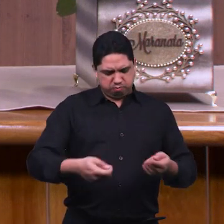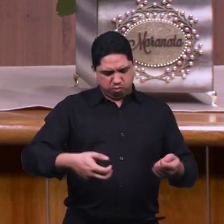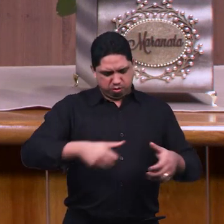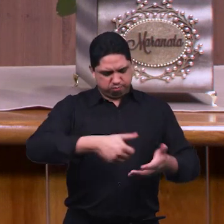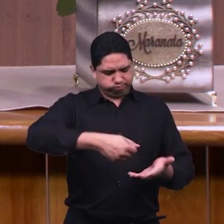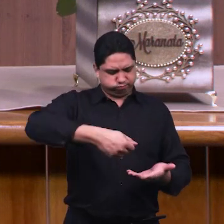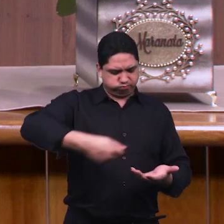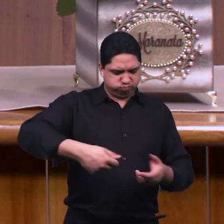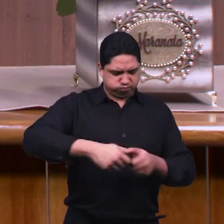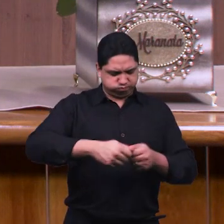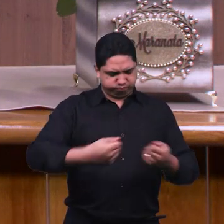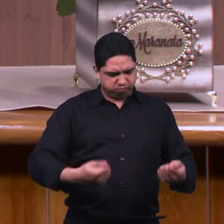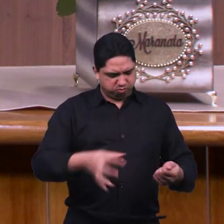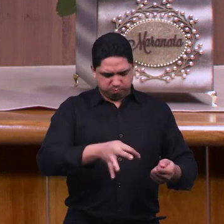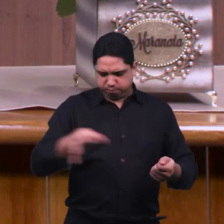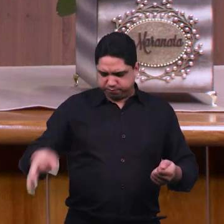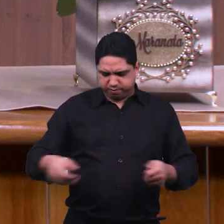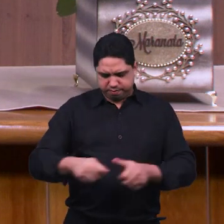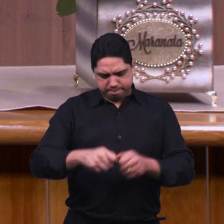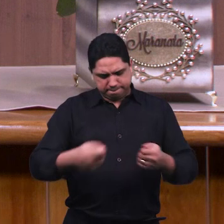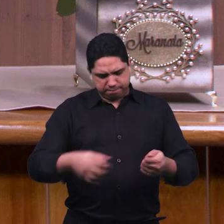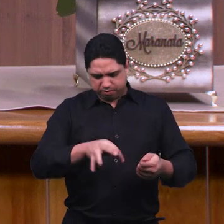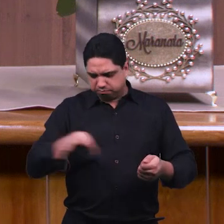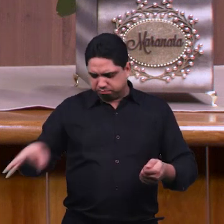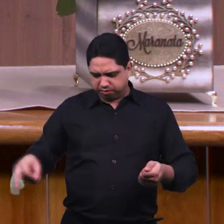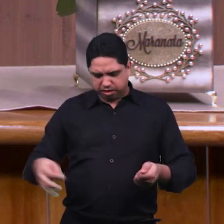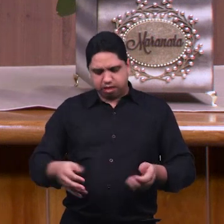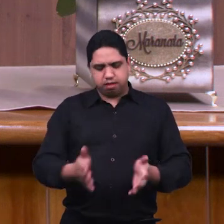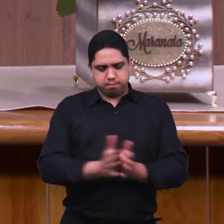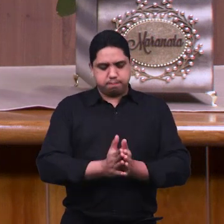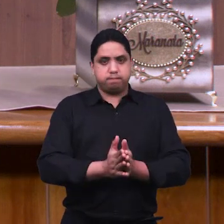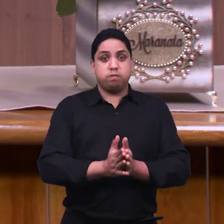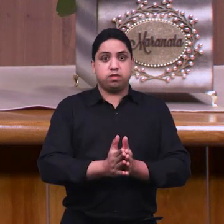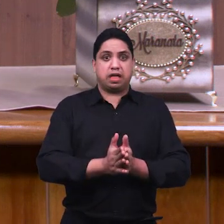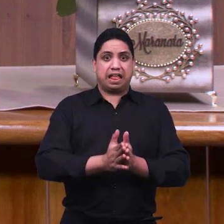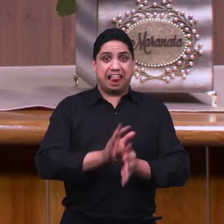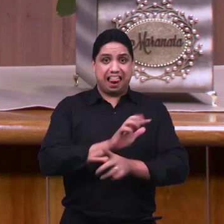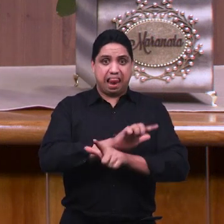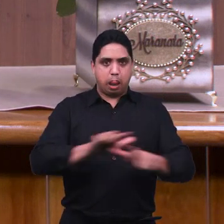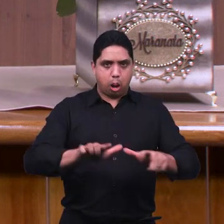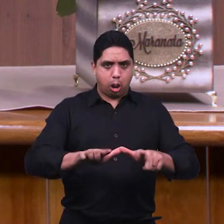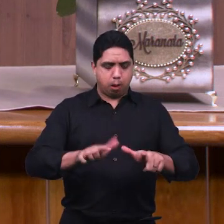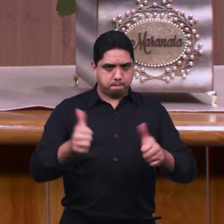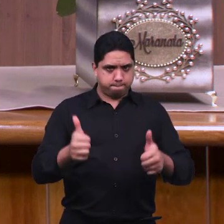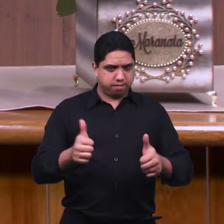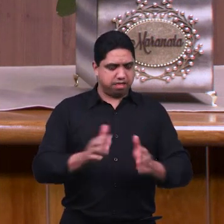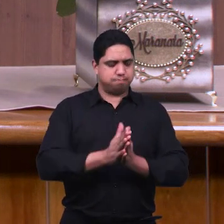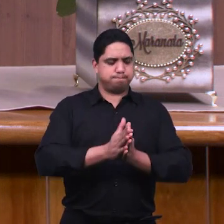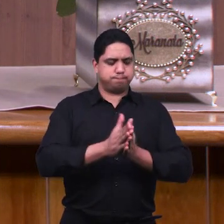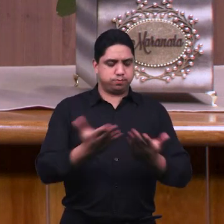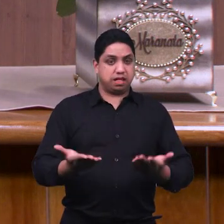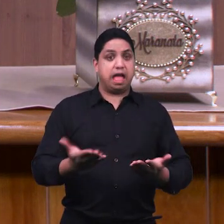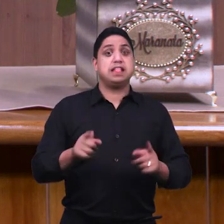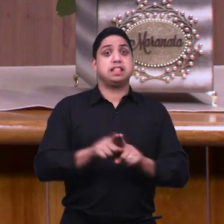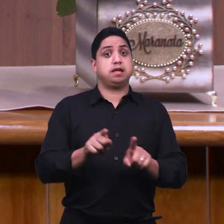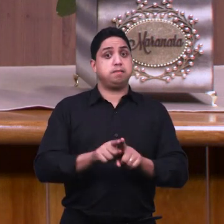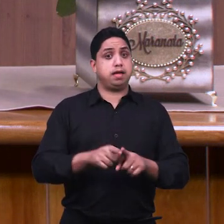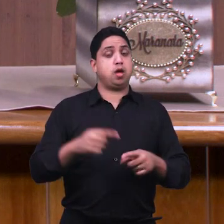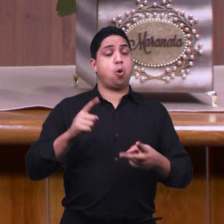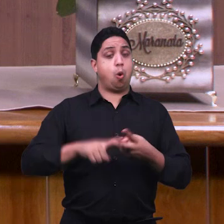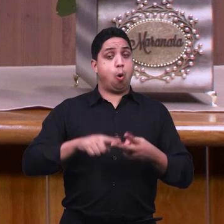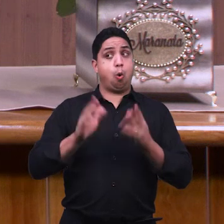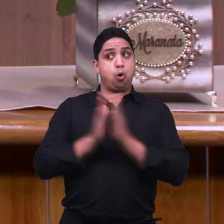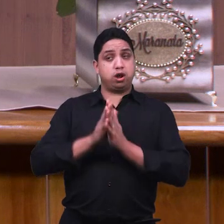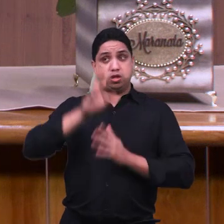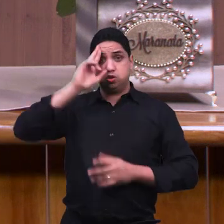você creia que Deus vai falar com você. É preciso também que você entenda uma coisa, você Você tem que tirar a sua vontade. Senhor, eu não quero fazer a minha vontade,